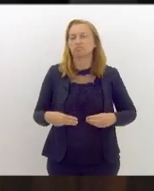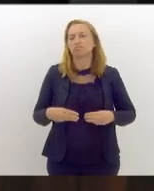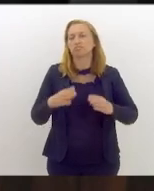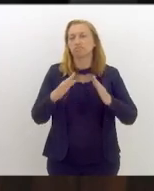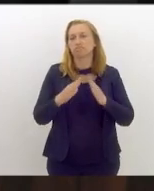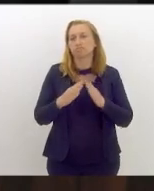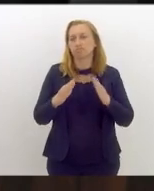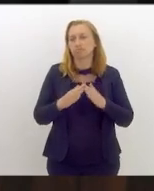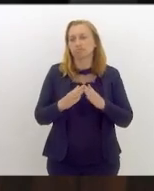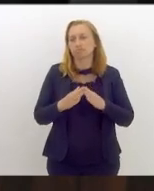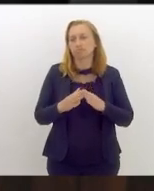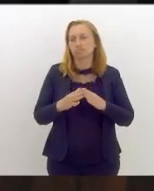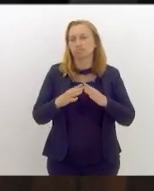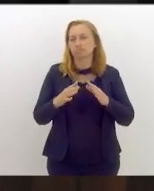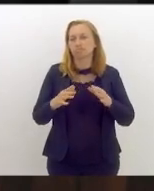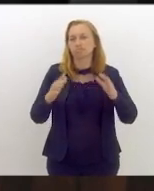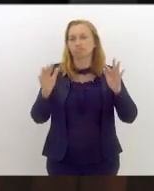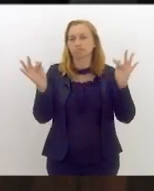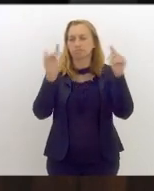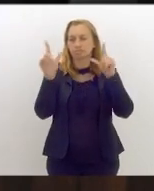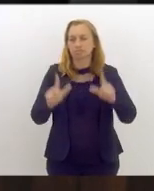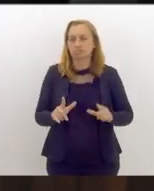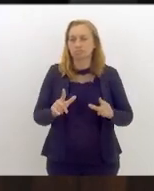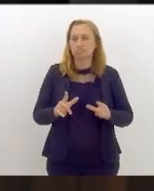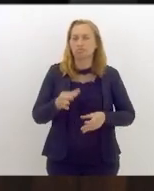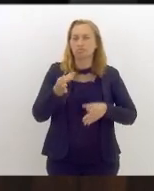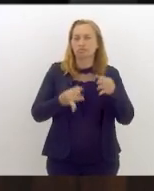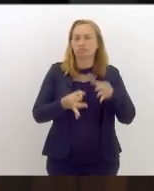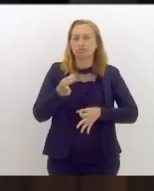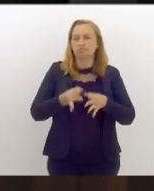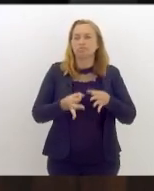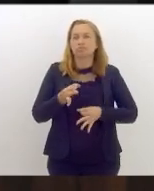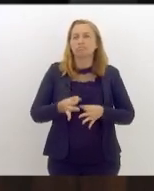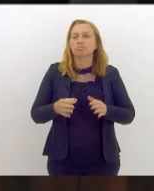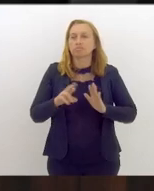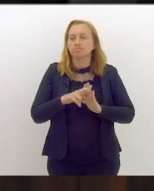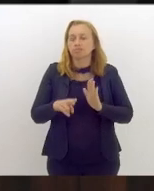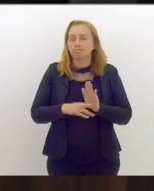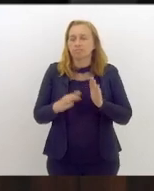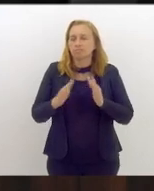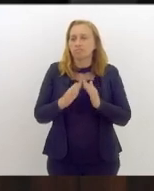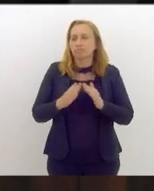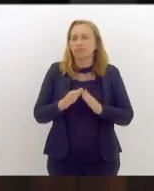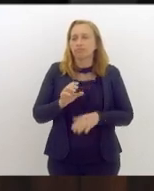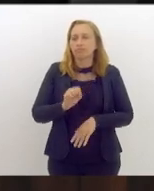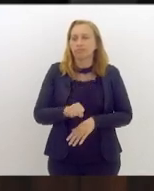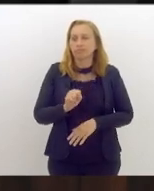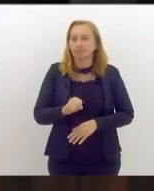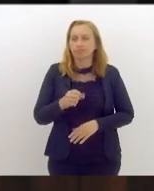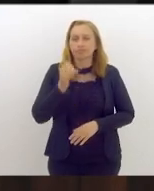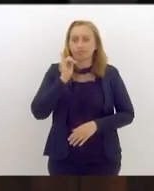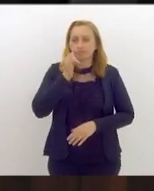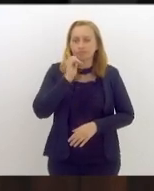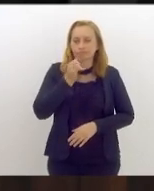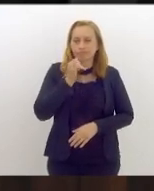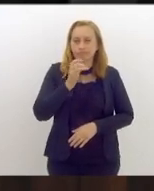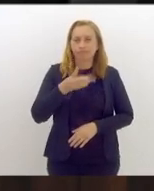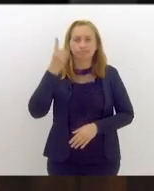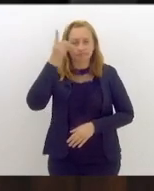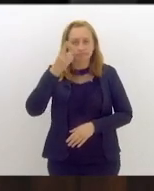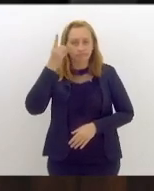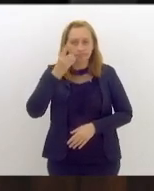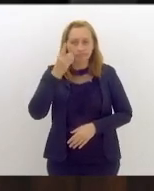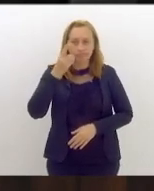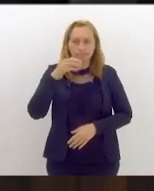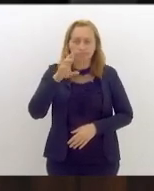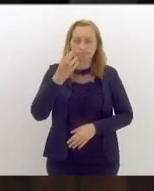Feliz pareceres da comissão de construção de Justiça pela juridicidade de normas internas e proposições externa favorável relatores Deputado